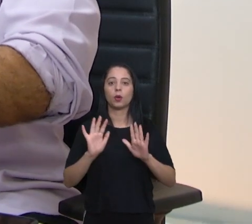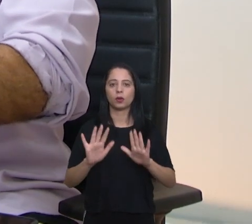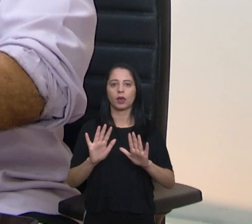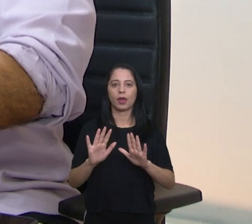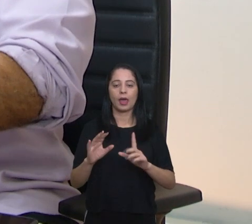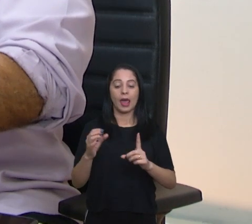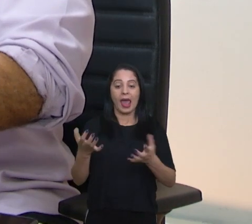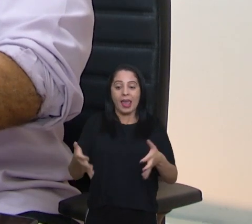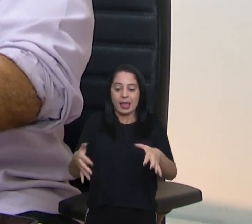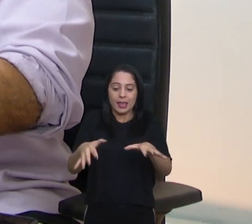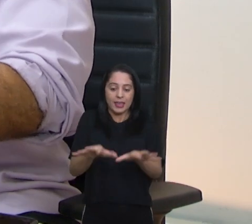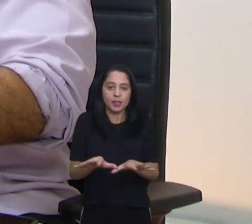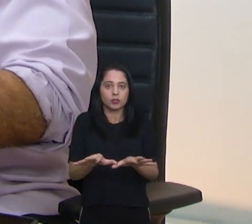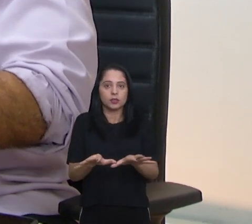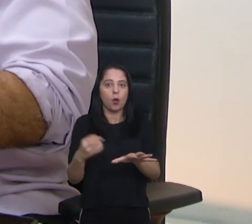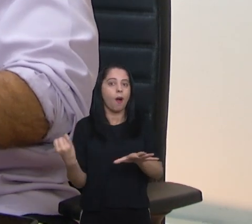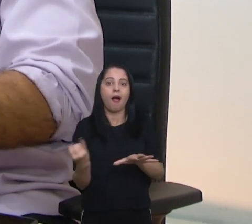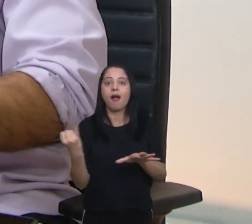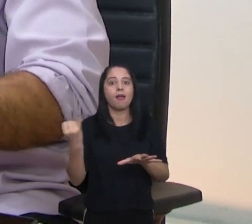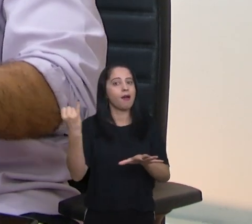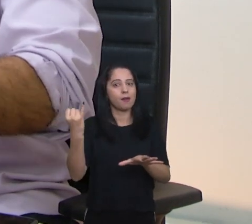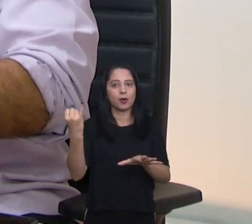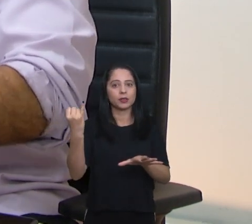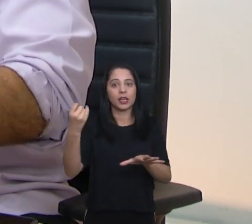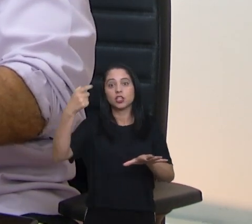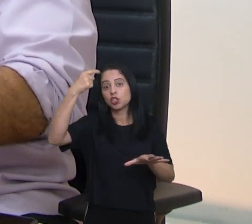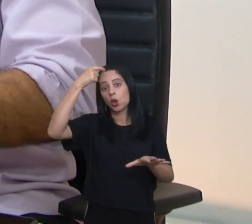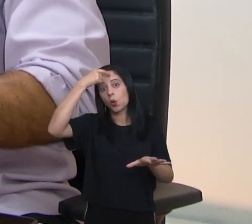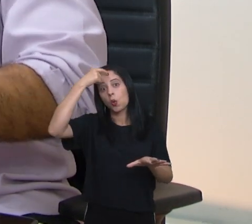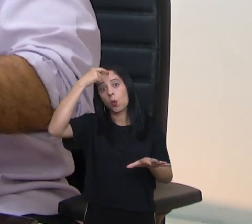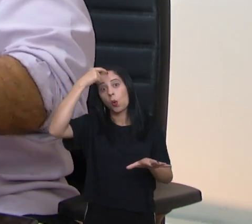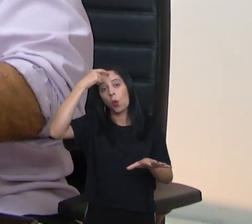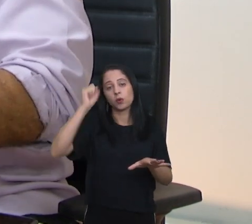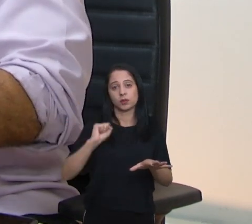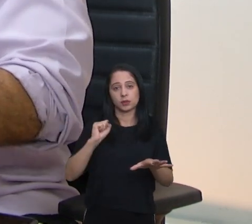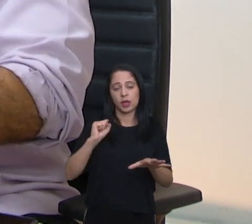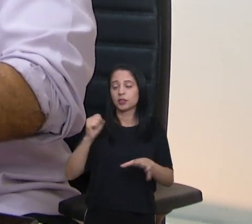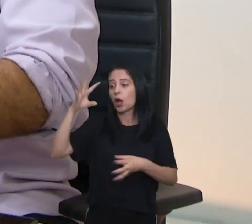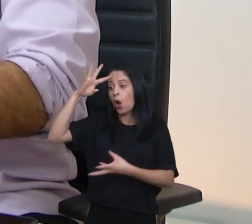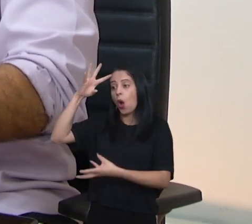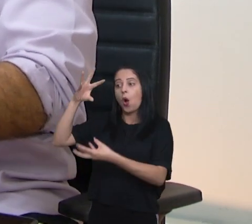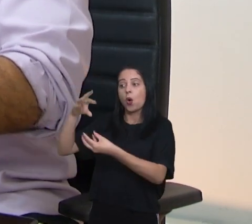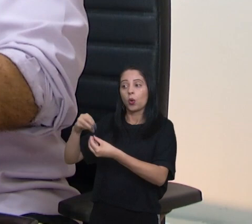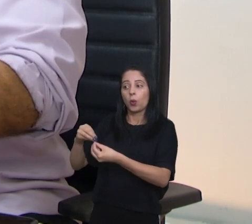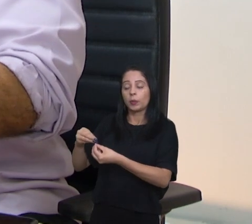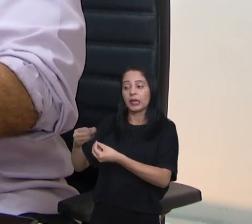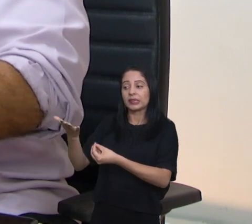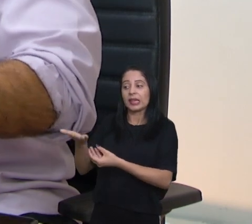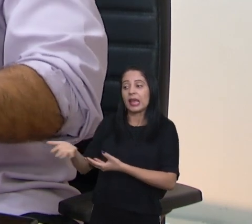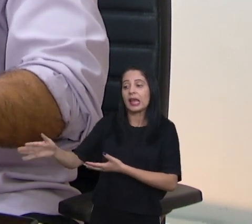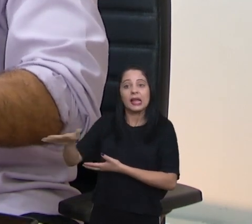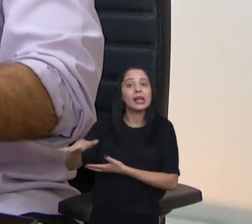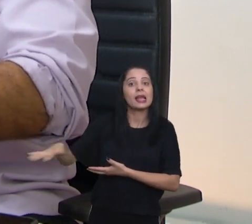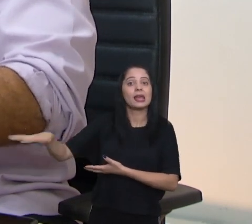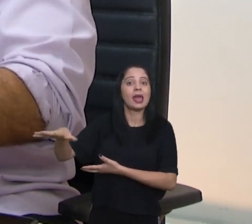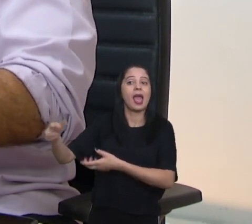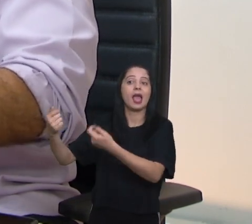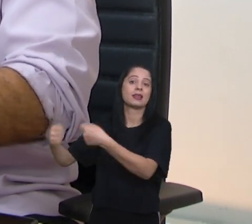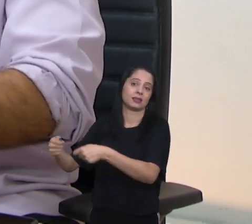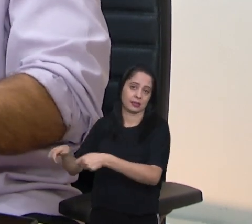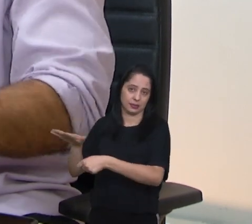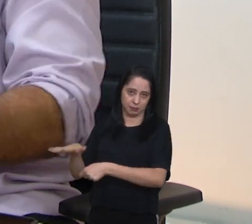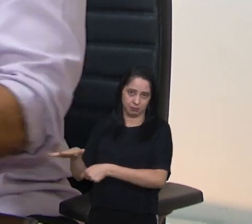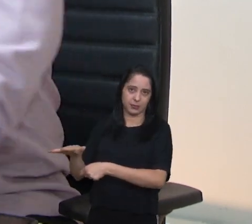sociedade é realmente fazer a inclusão, é entender, ter a consciência das necessidades, do que a gente